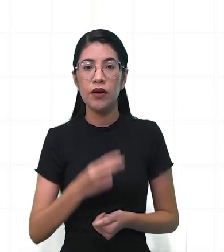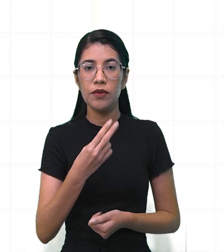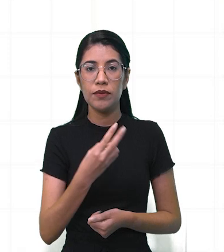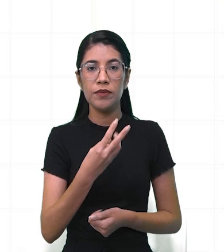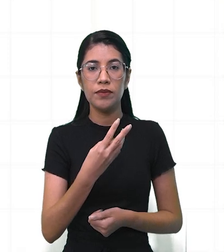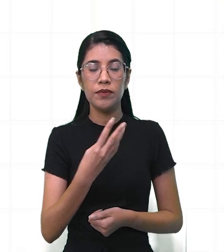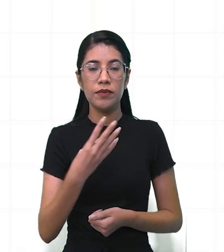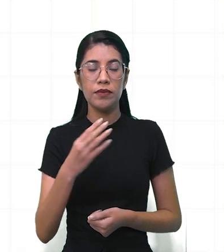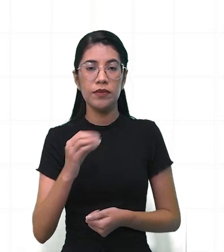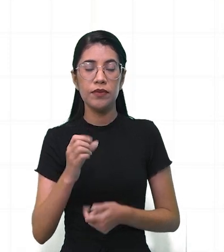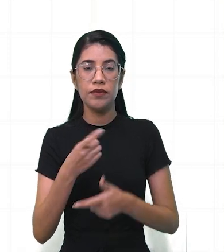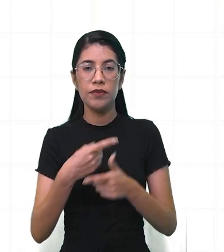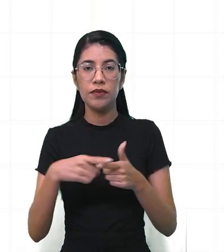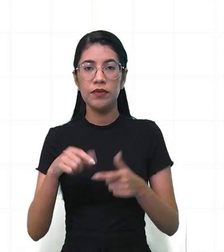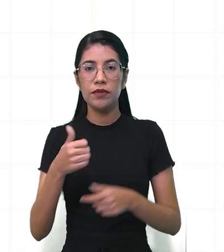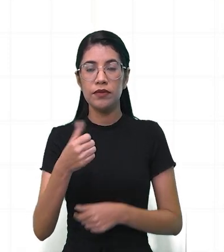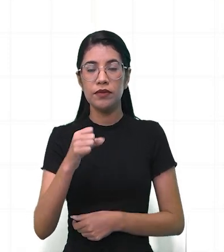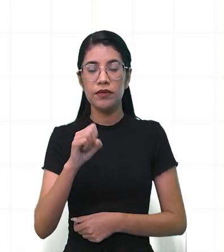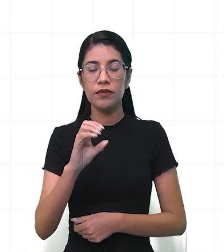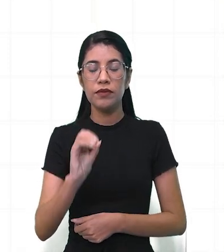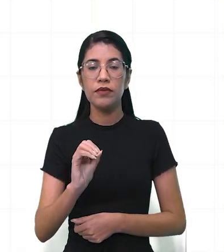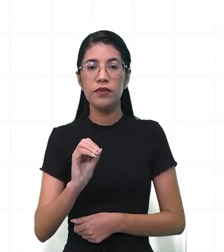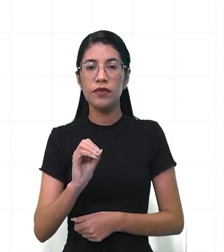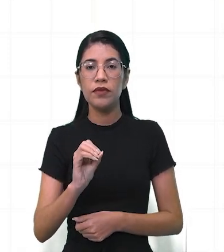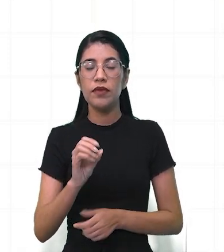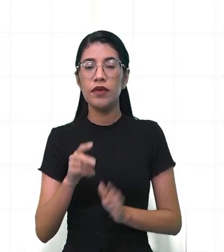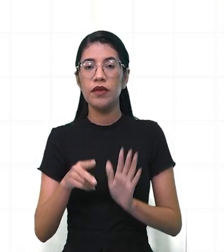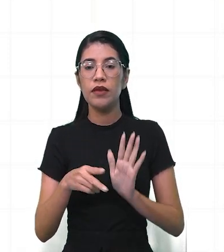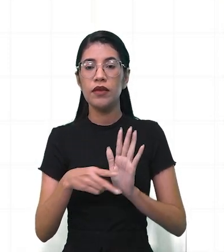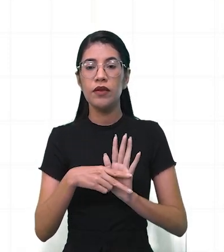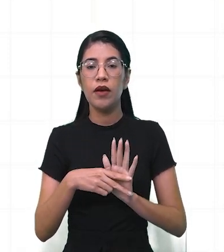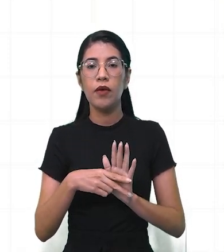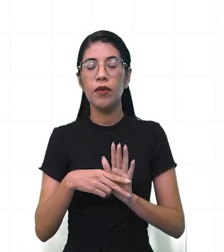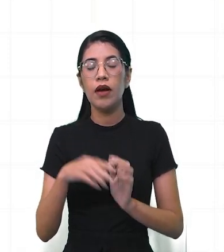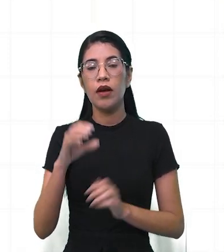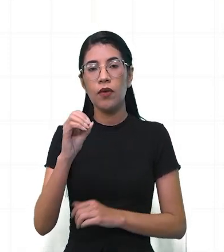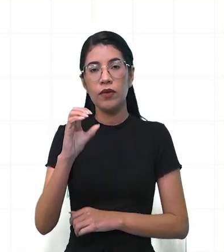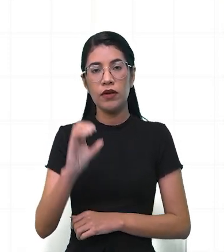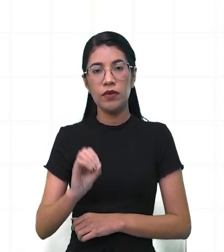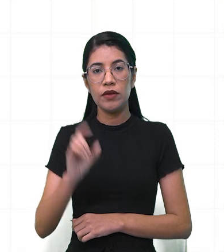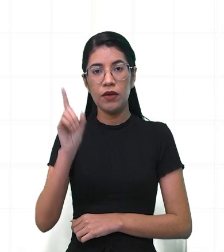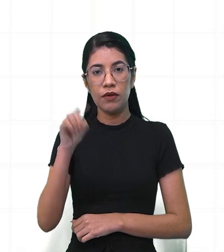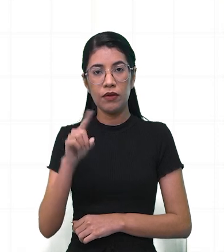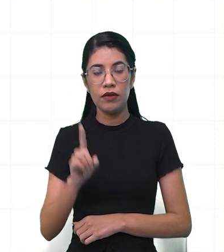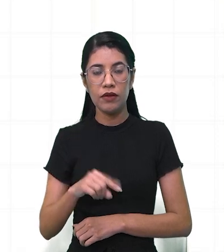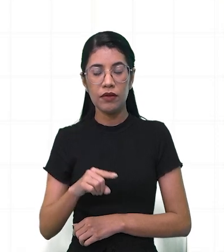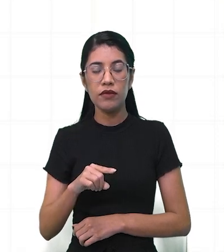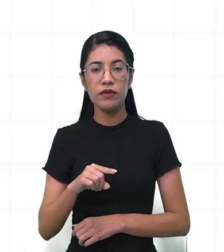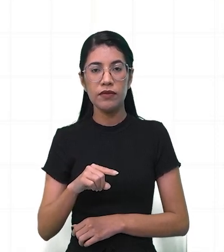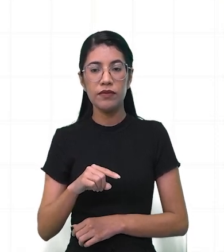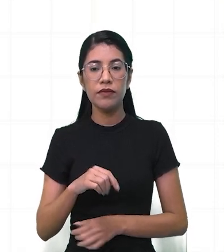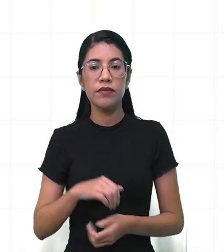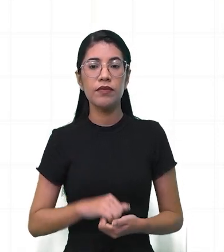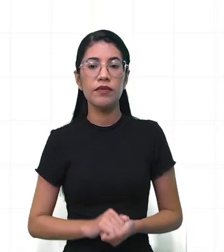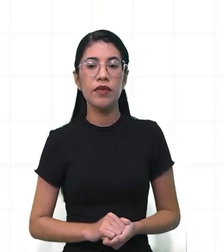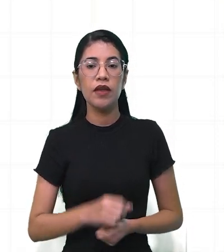2.340 dividido por 180, simplifica aqui, ó, 0 com 0. vai